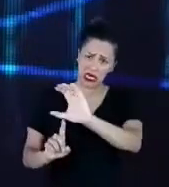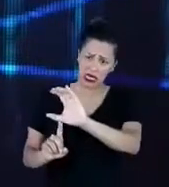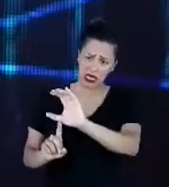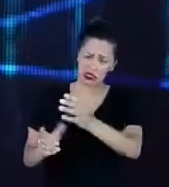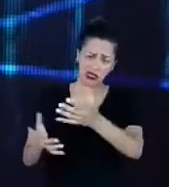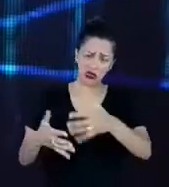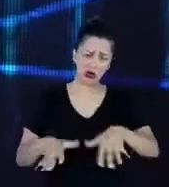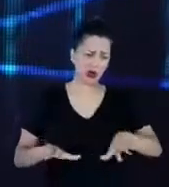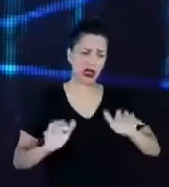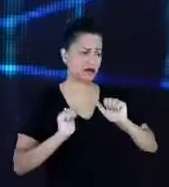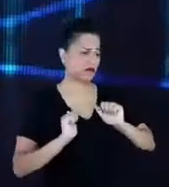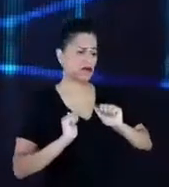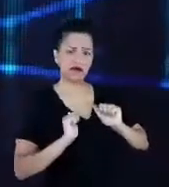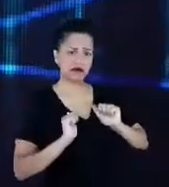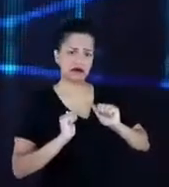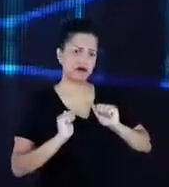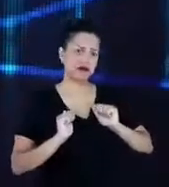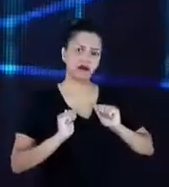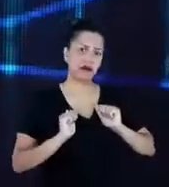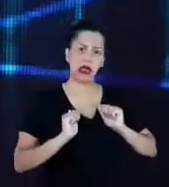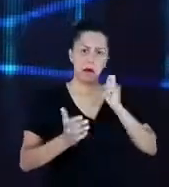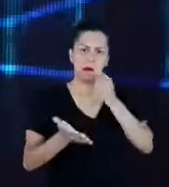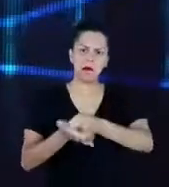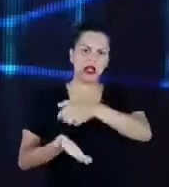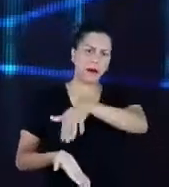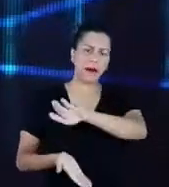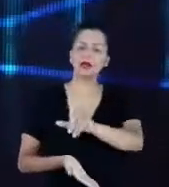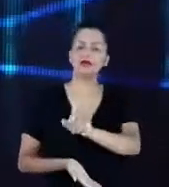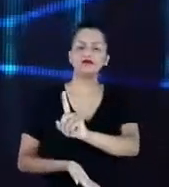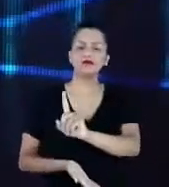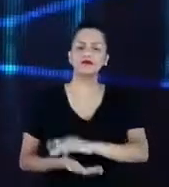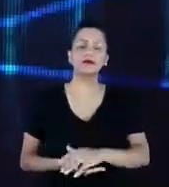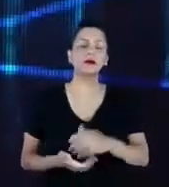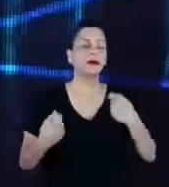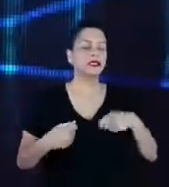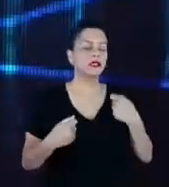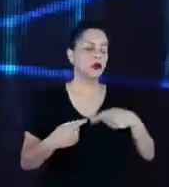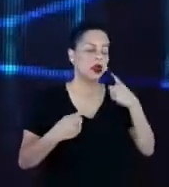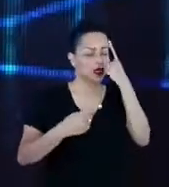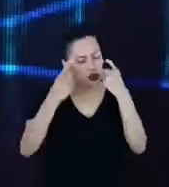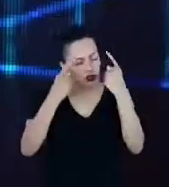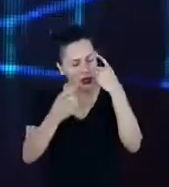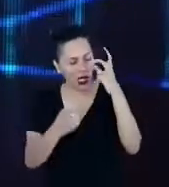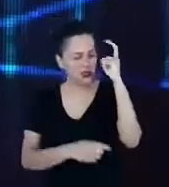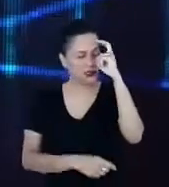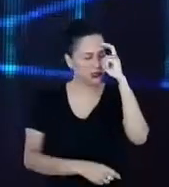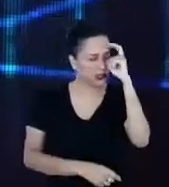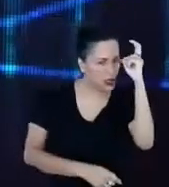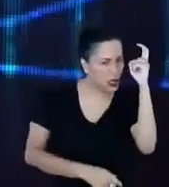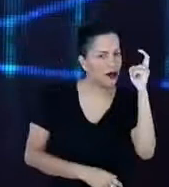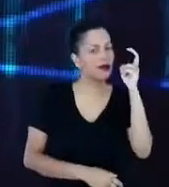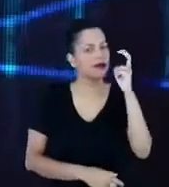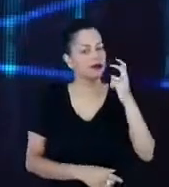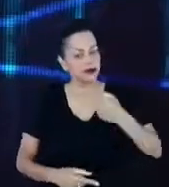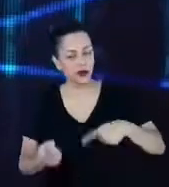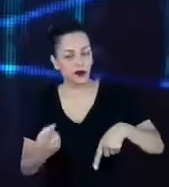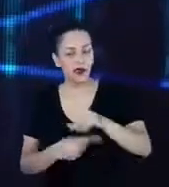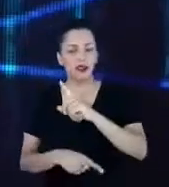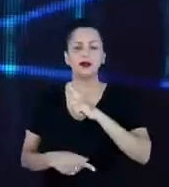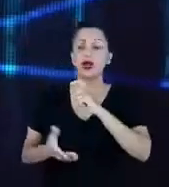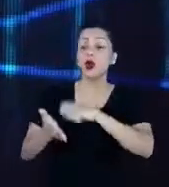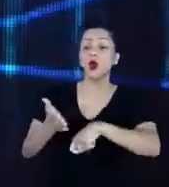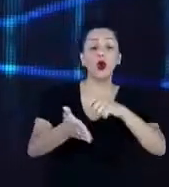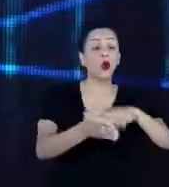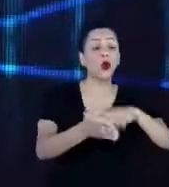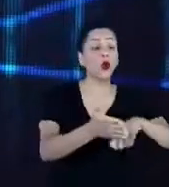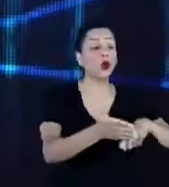ser onerado. E aí nós temos que usar toda a nossa criatividade, inteligência e inovação para tratar esses contratos legados que vão ficar na mão desses